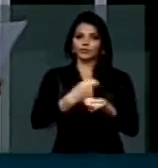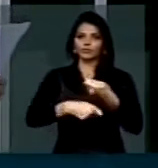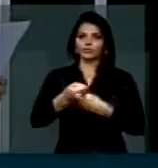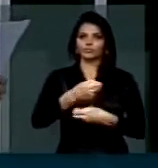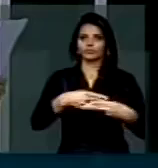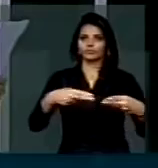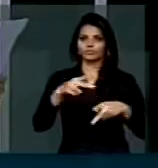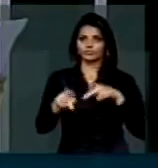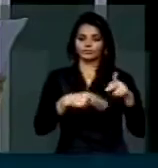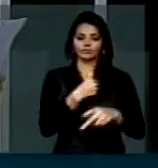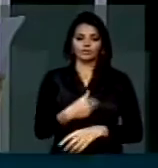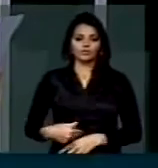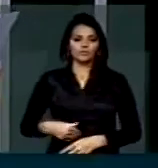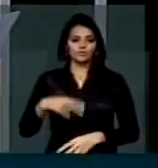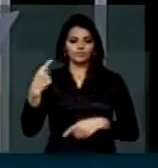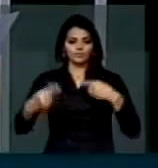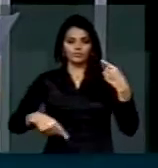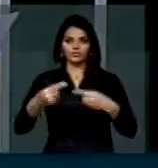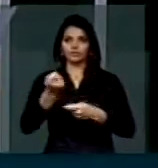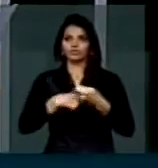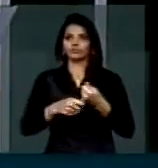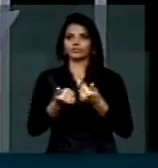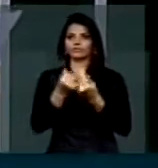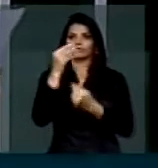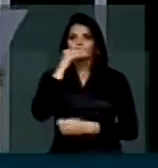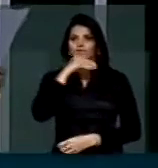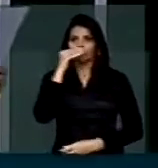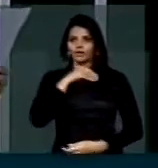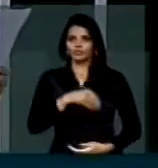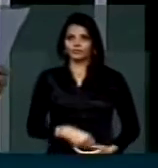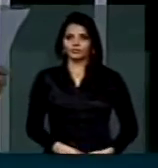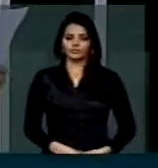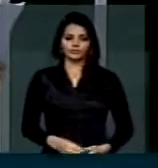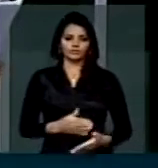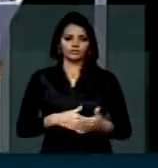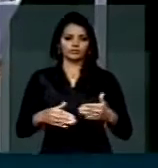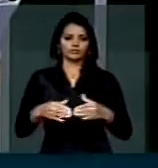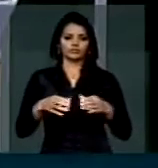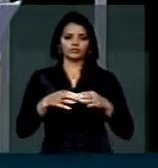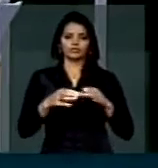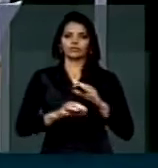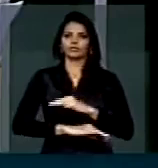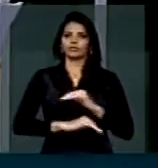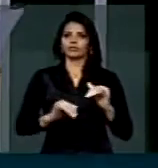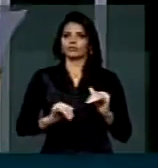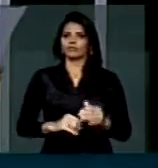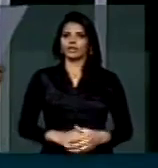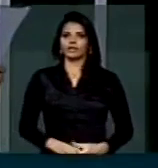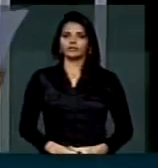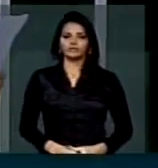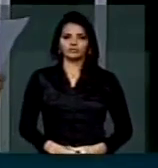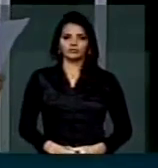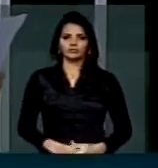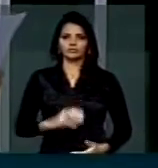política econômica está vulnerável. A inflação está fora de controle, os juros básicos dispararam, a carga